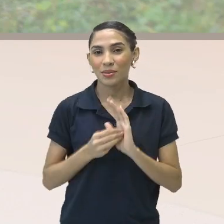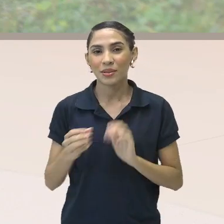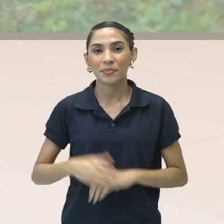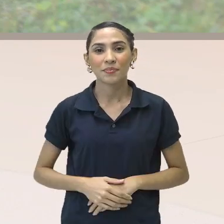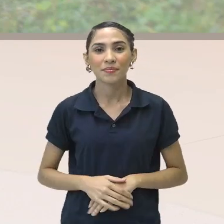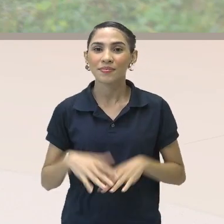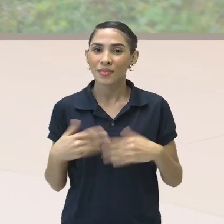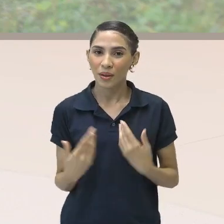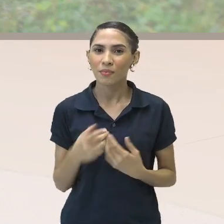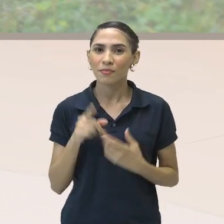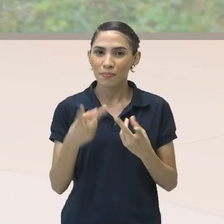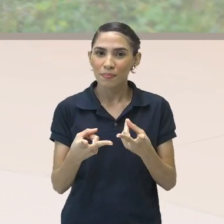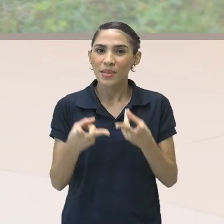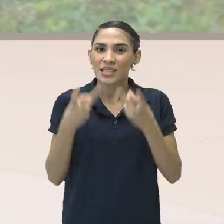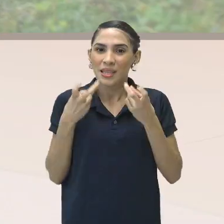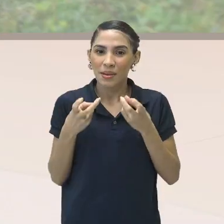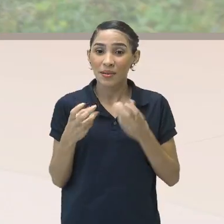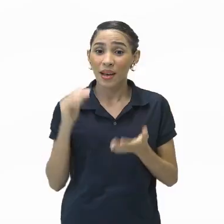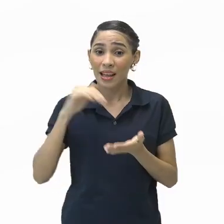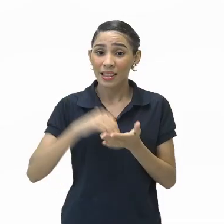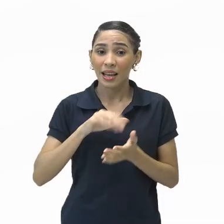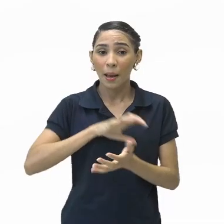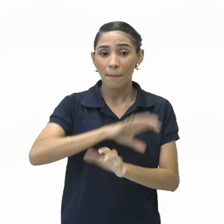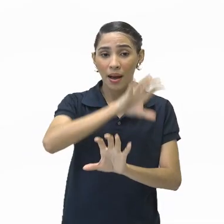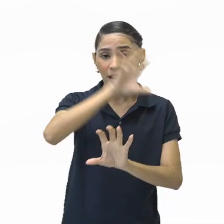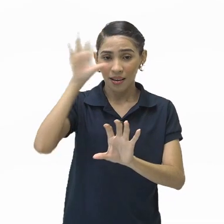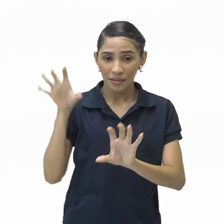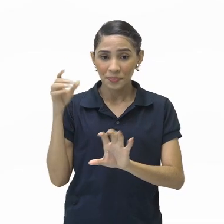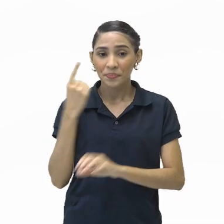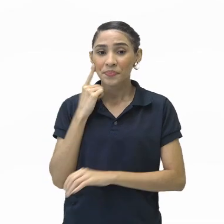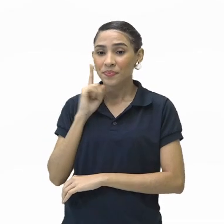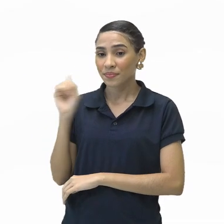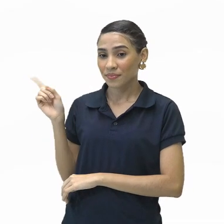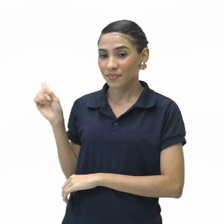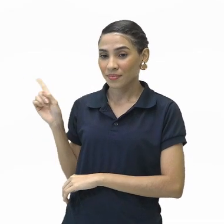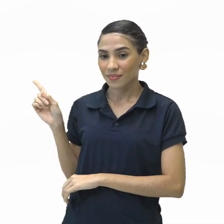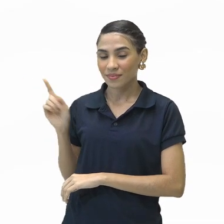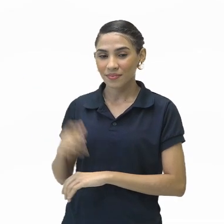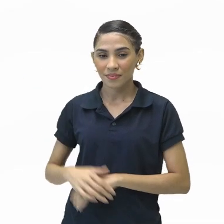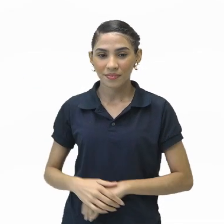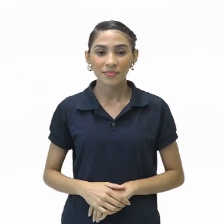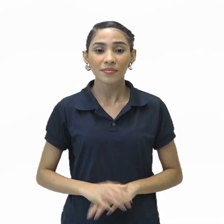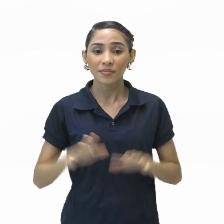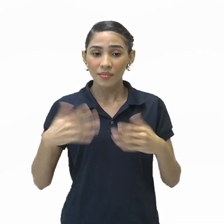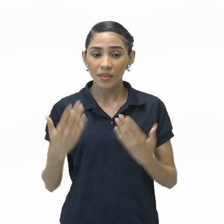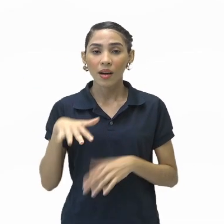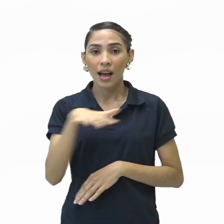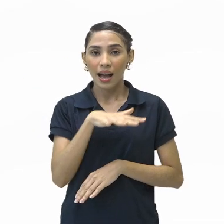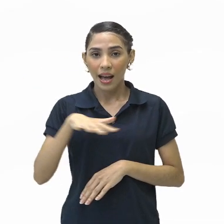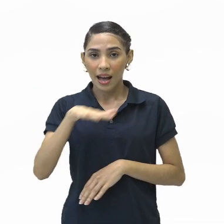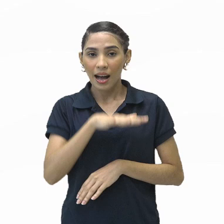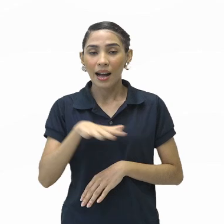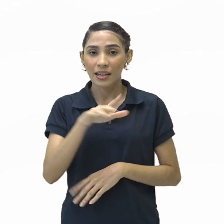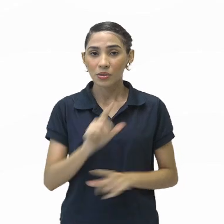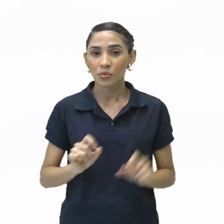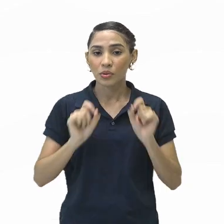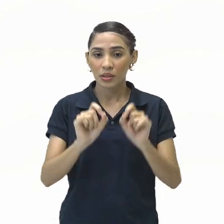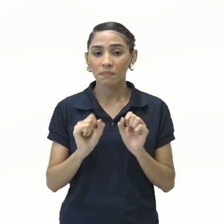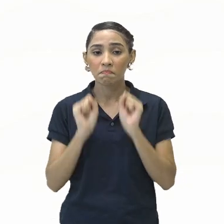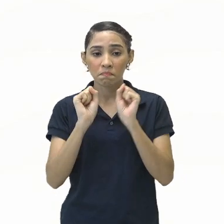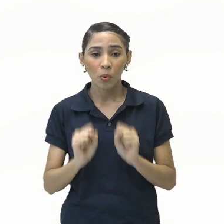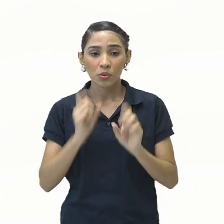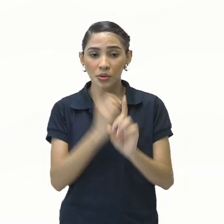Para vocês verem a abrangência disso, a gente vai ver até esse mapa agora, que mostra as áreas por onde pode